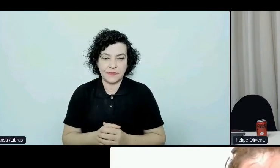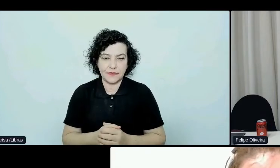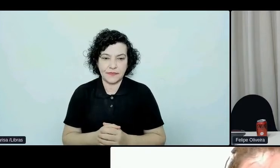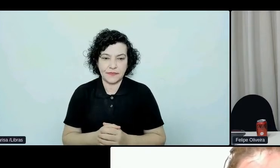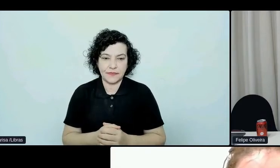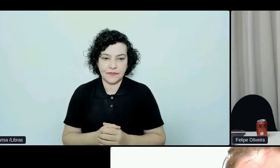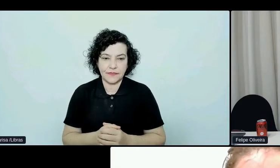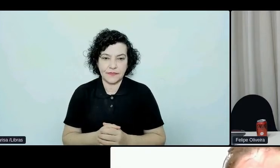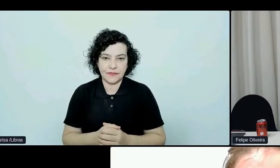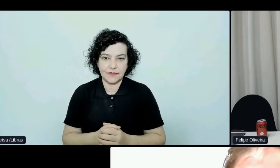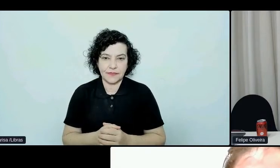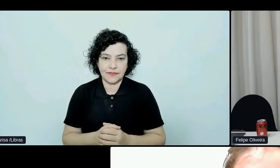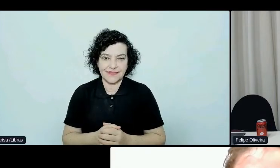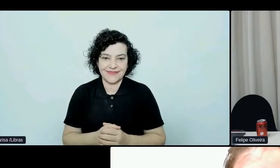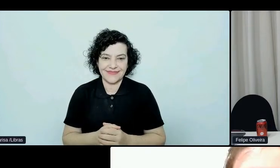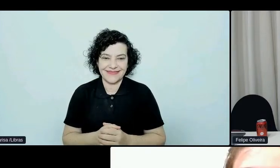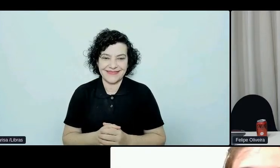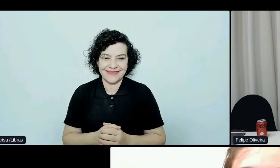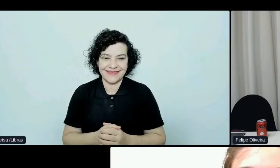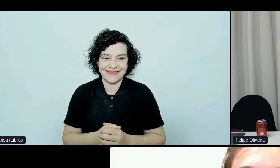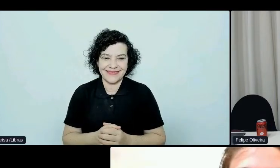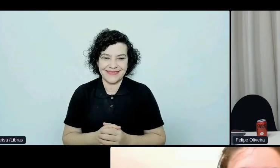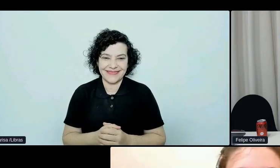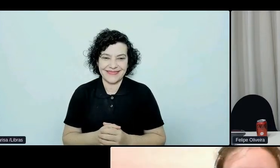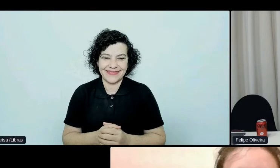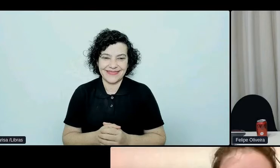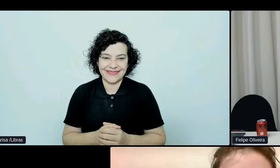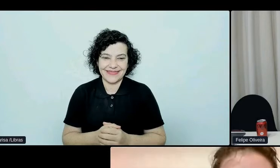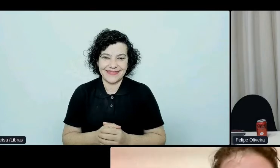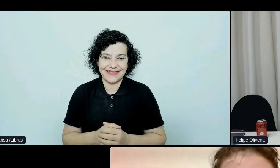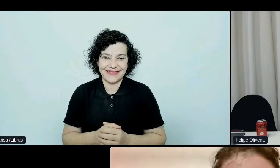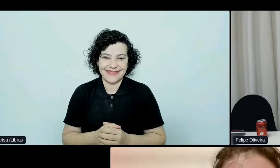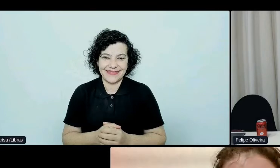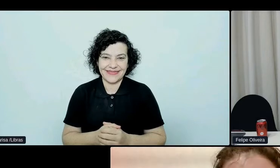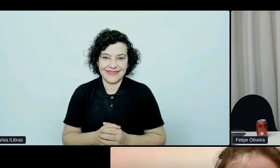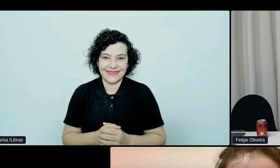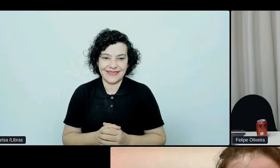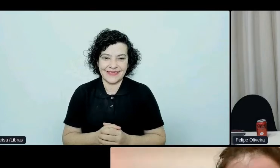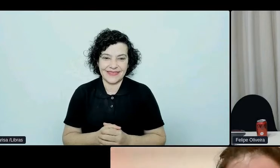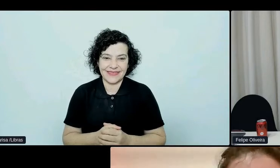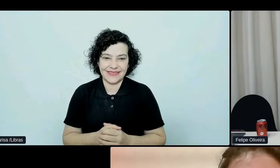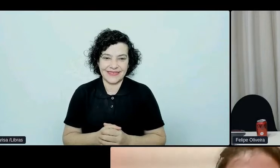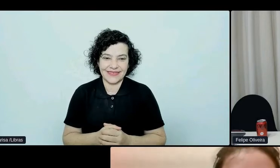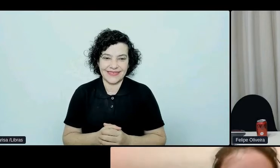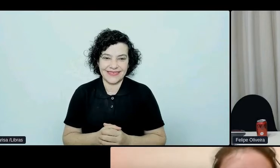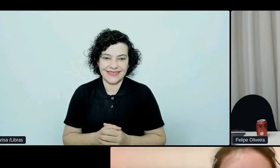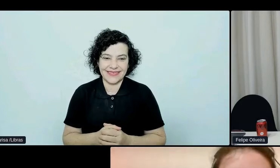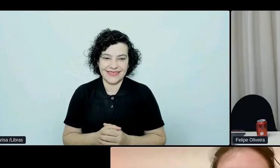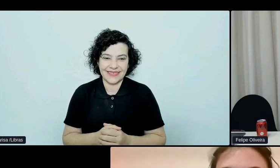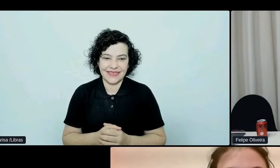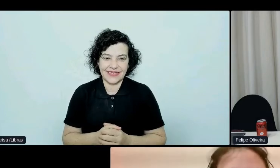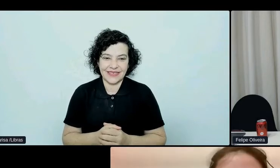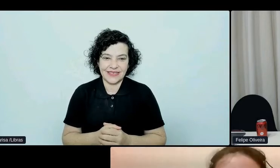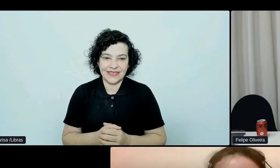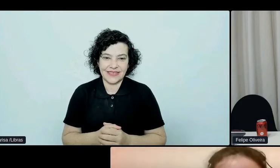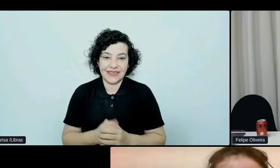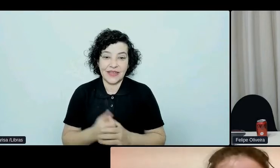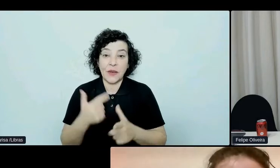em épocas diferentes, né? Então, a Vanessa é mais ou menos, no quanto tempo? Um ano, mais ou menos? Um pouquinho menos, né?